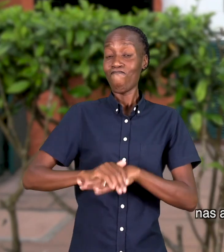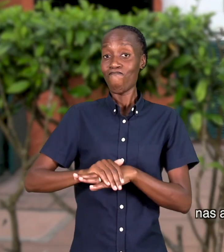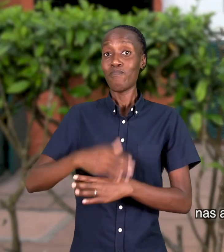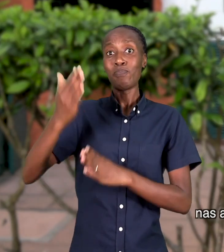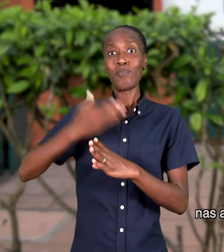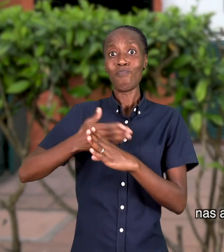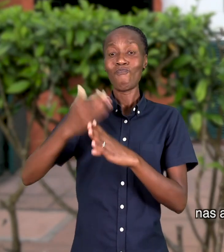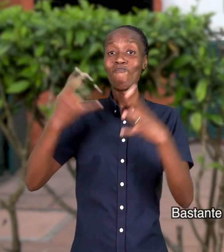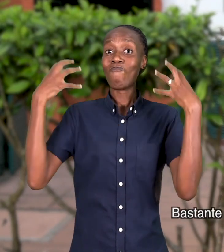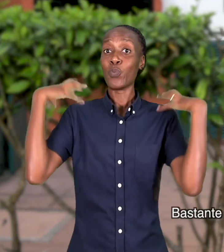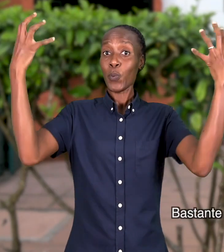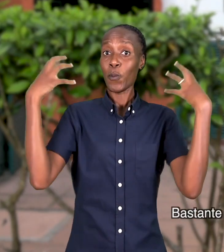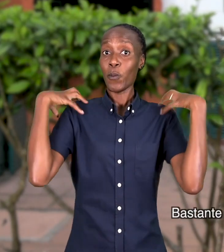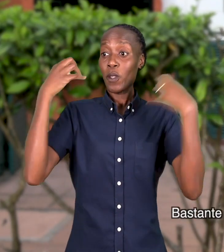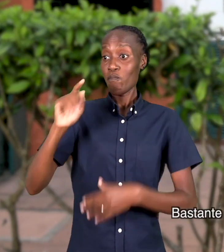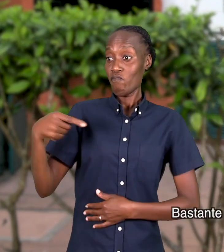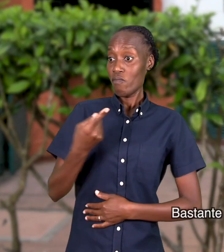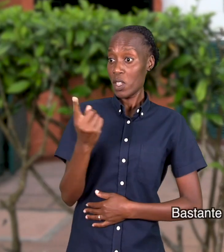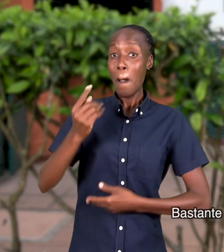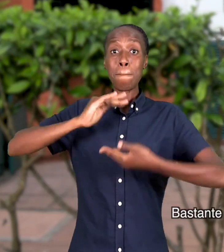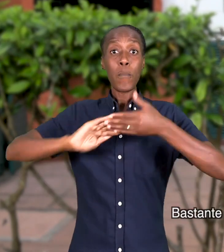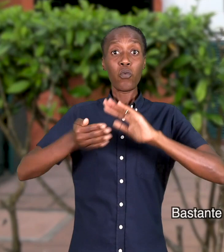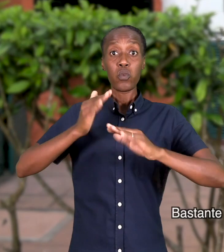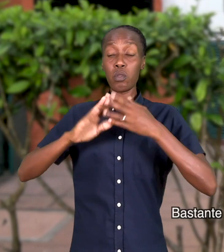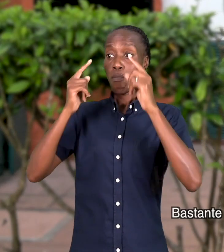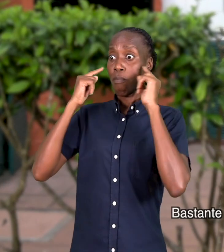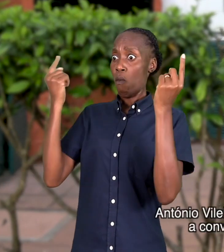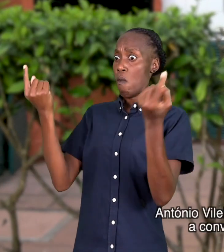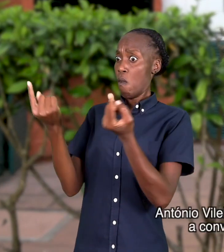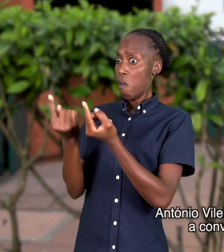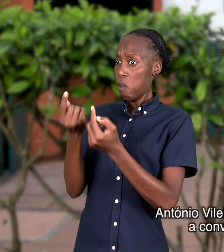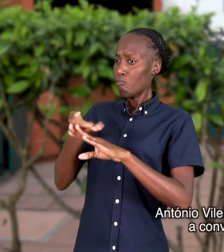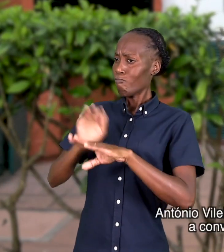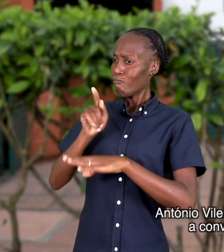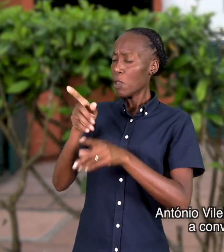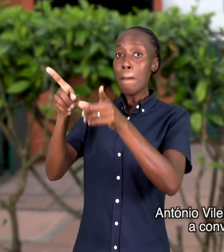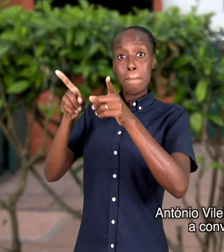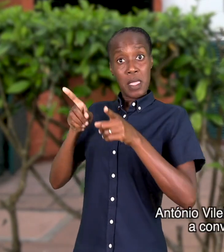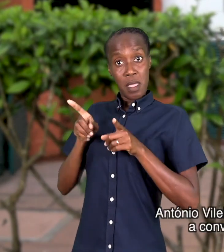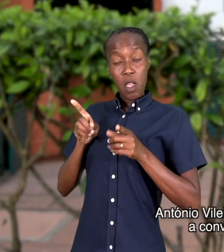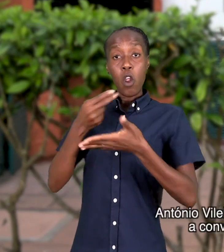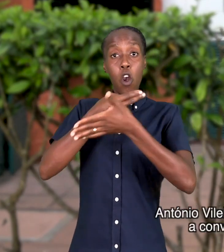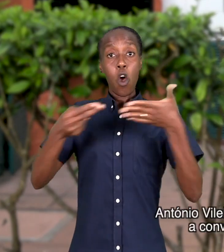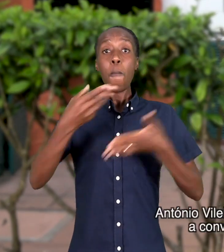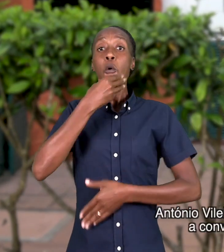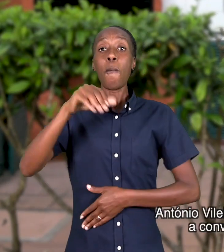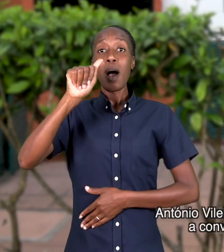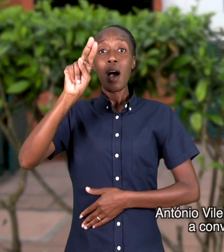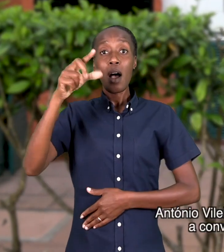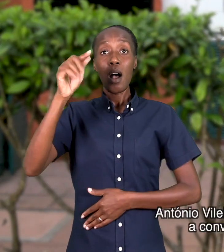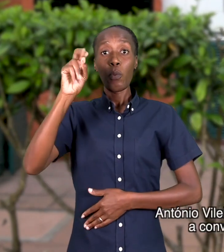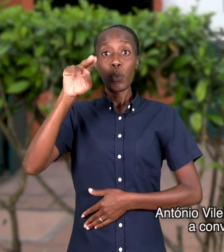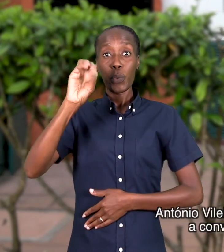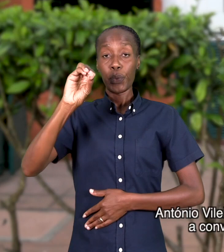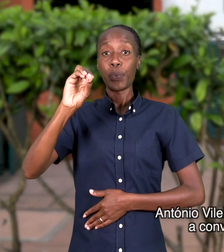nas aulas de educação física. Bastante atento ao talento da menina, António Villela, professor de educação física,